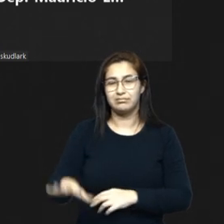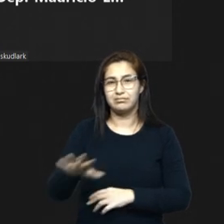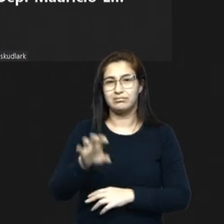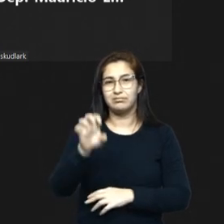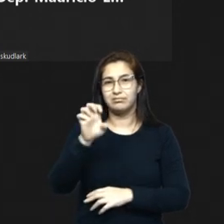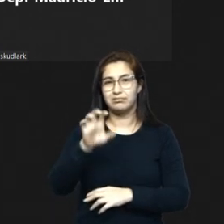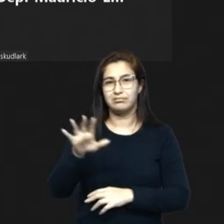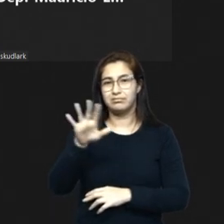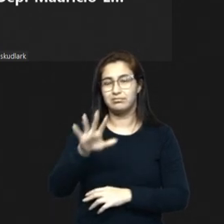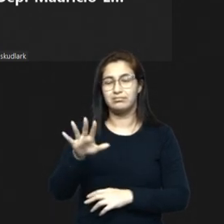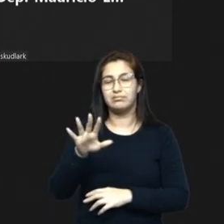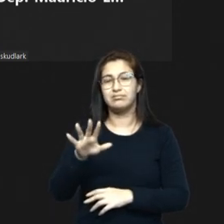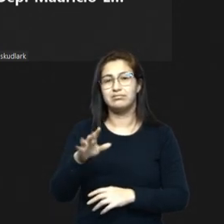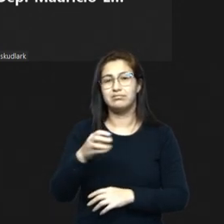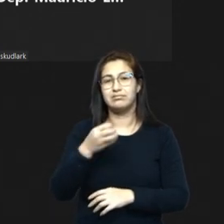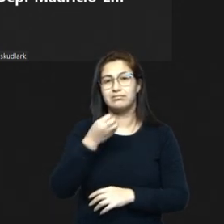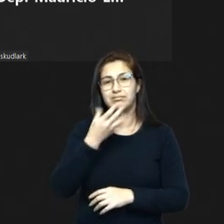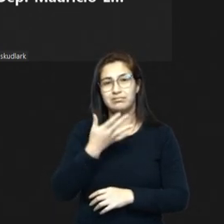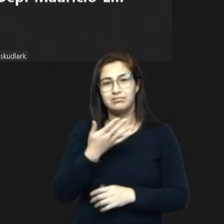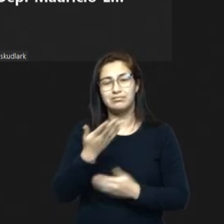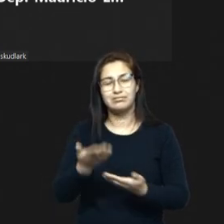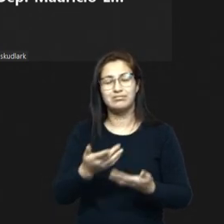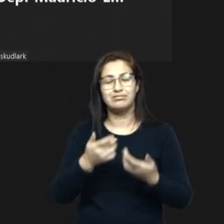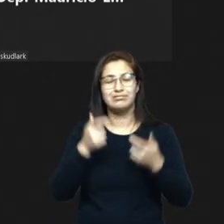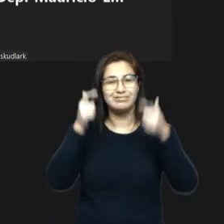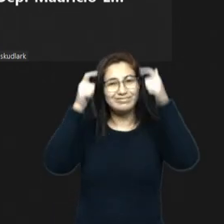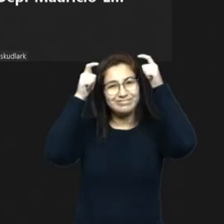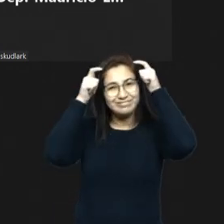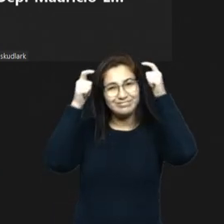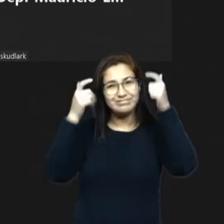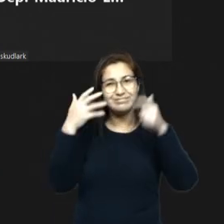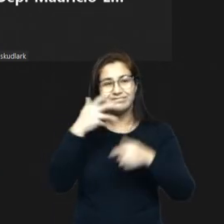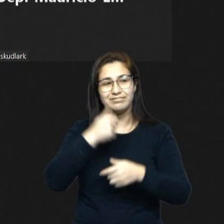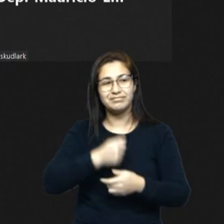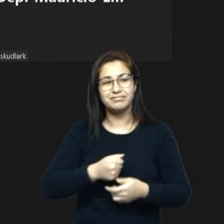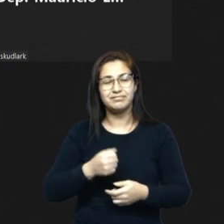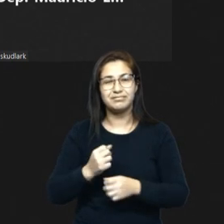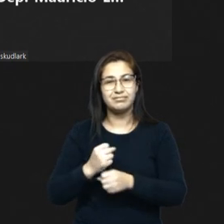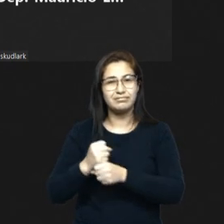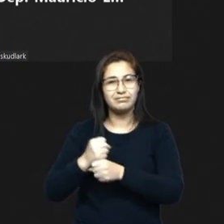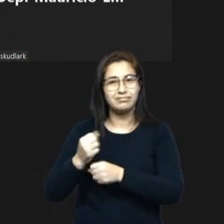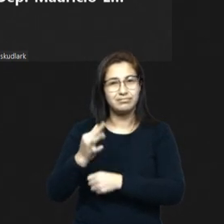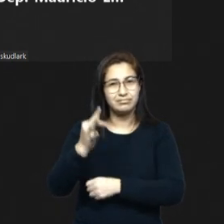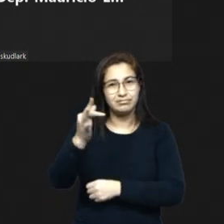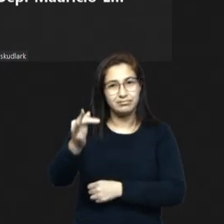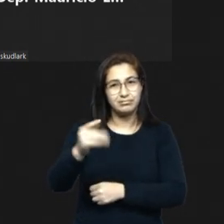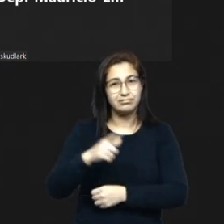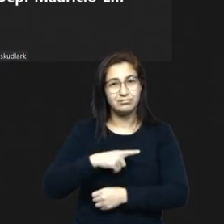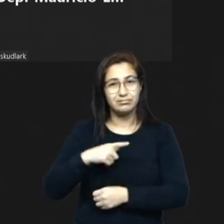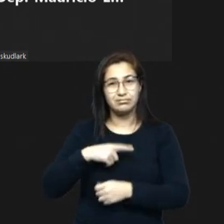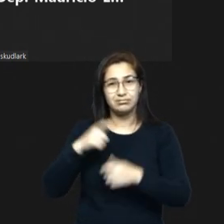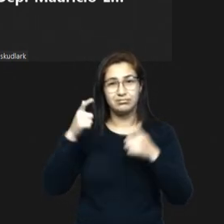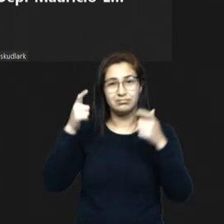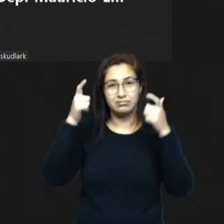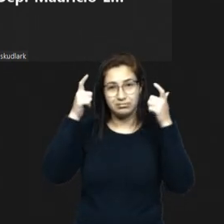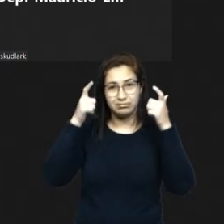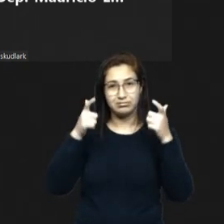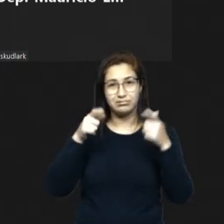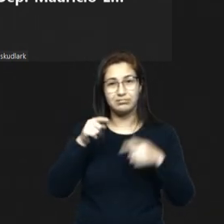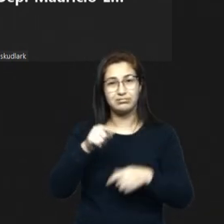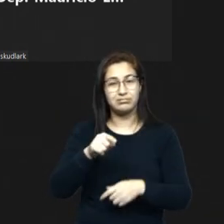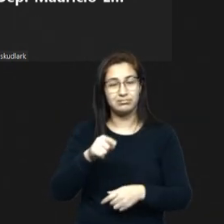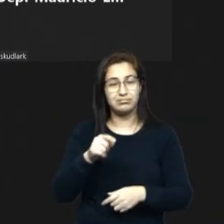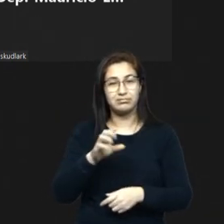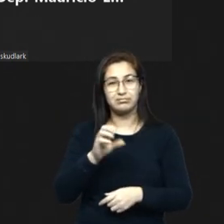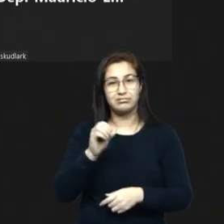tá? Que vem aí mais uma princesinha, e eu tenho certeza que daqui uns anos aí vai ter mais uma rainha para a nossa outubro aí. Um forte abraço aí,